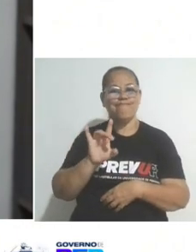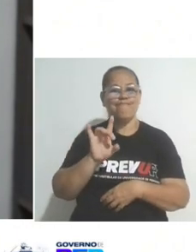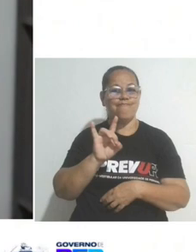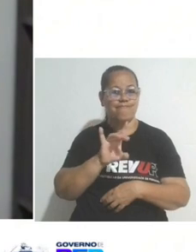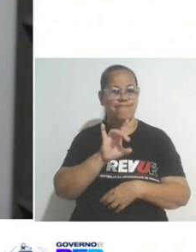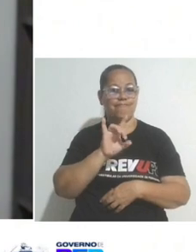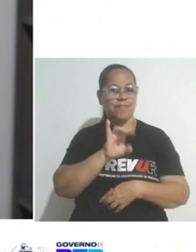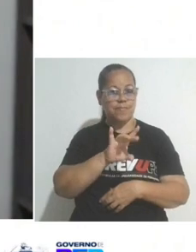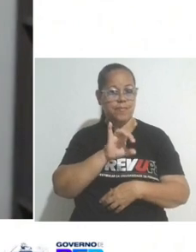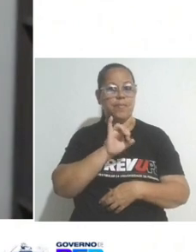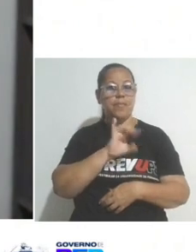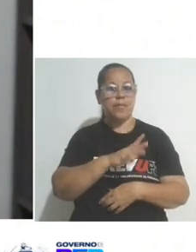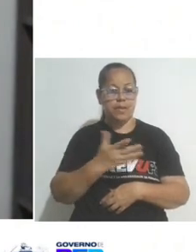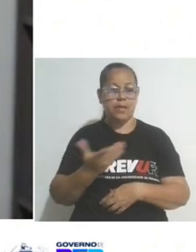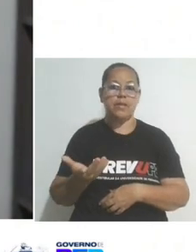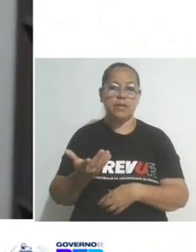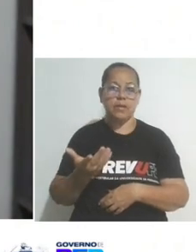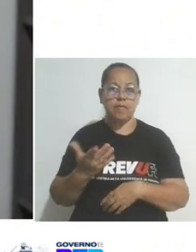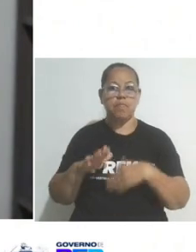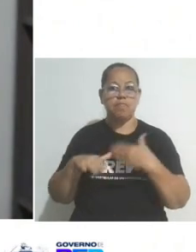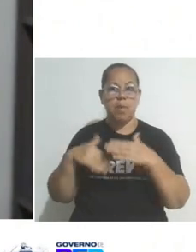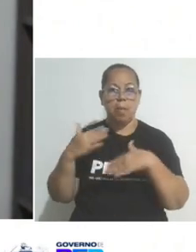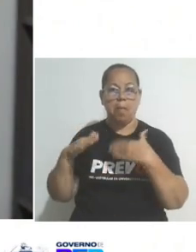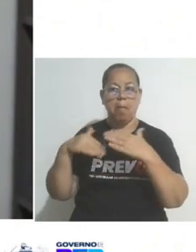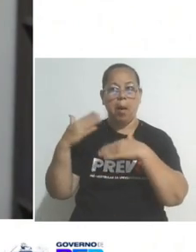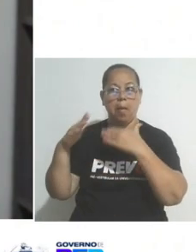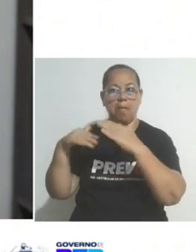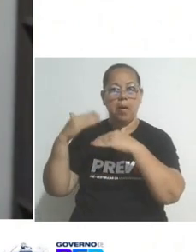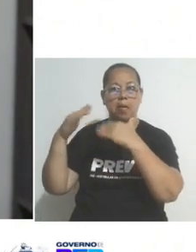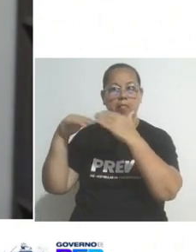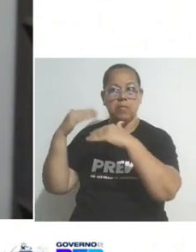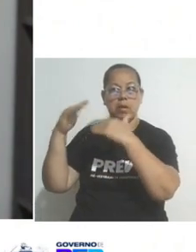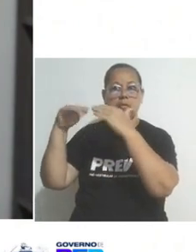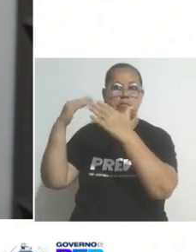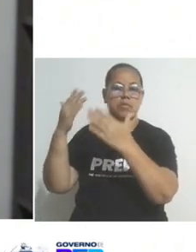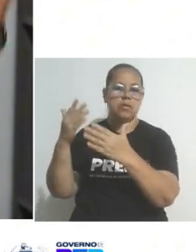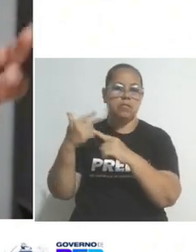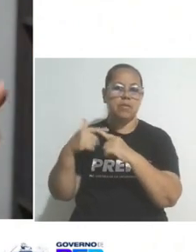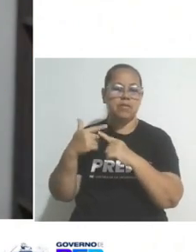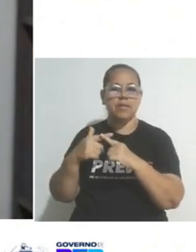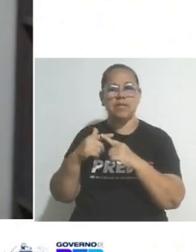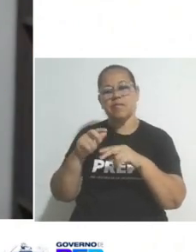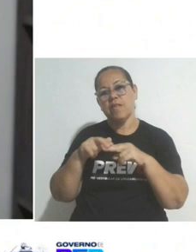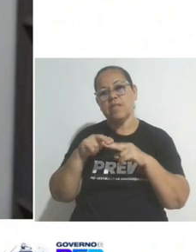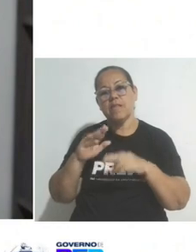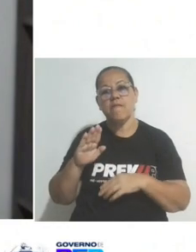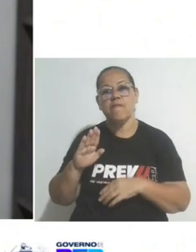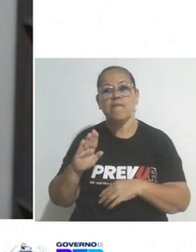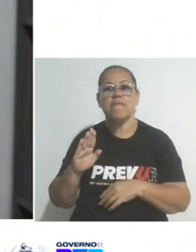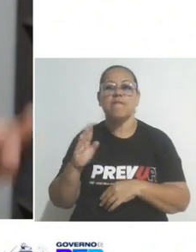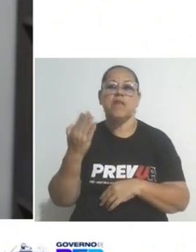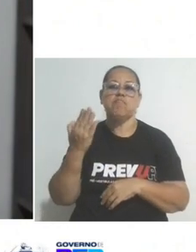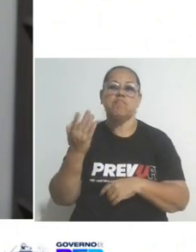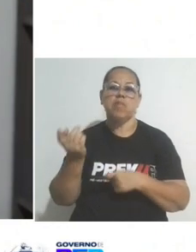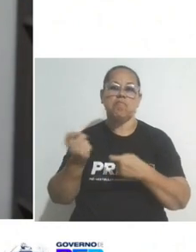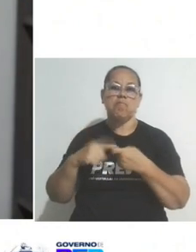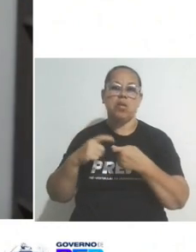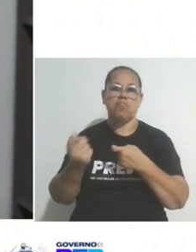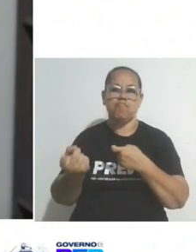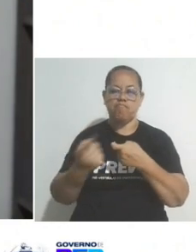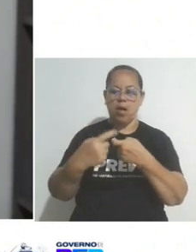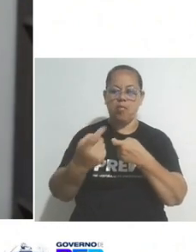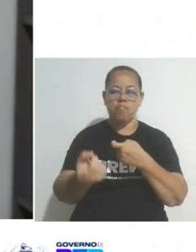individualidade vai aumentando perante essa falsa hiper conexão